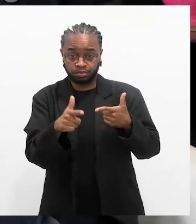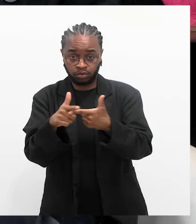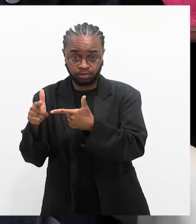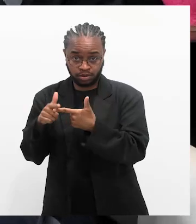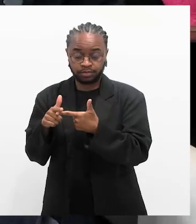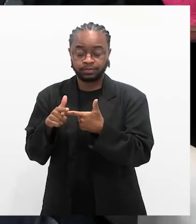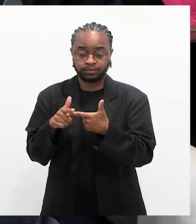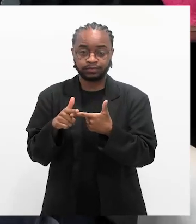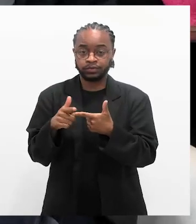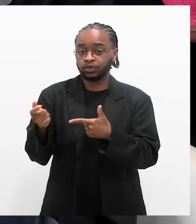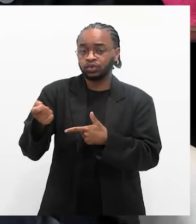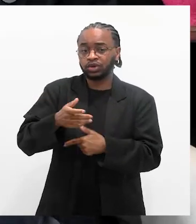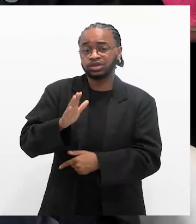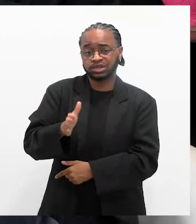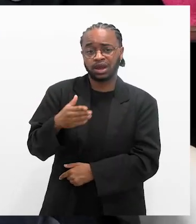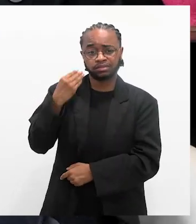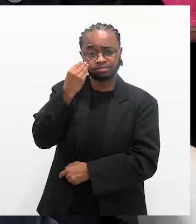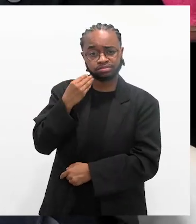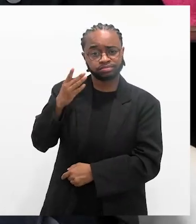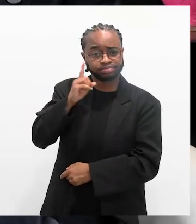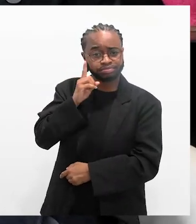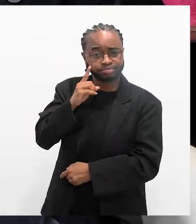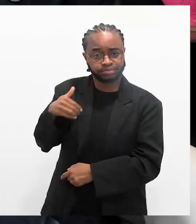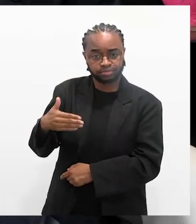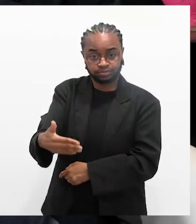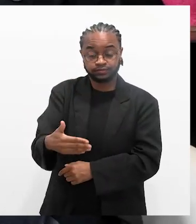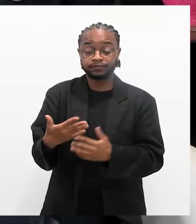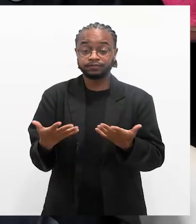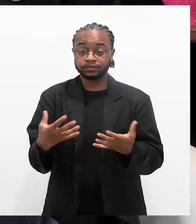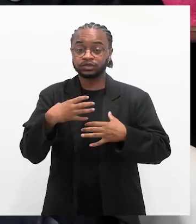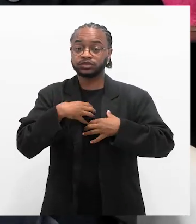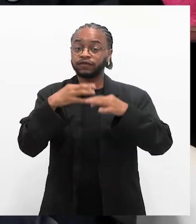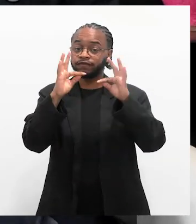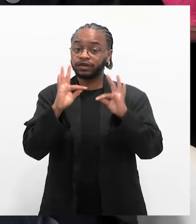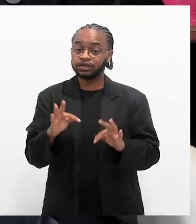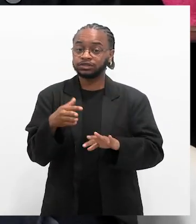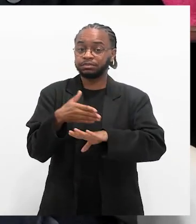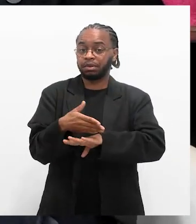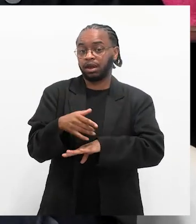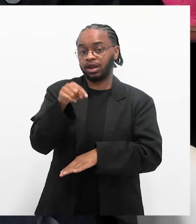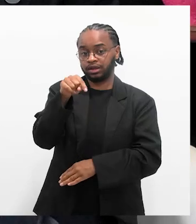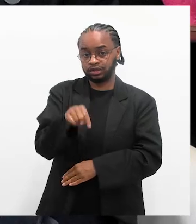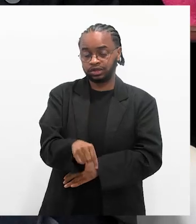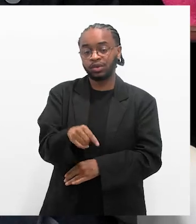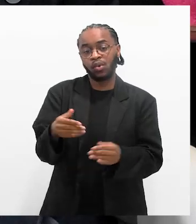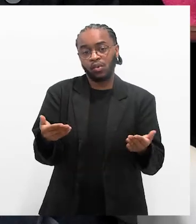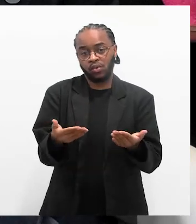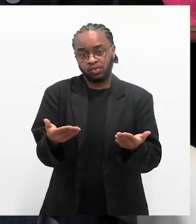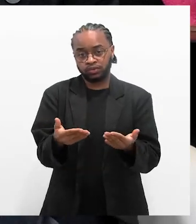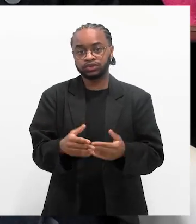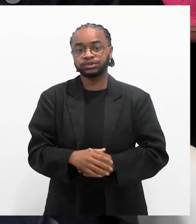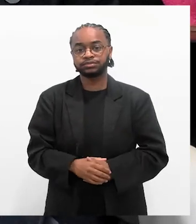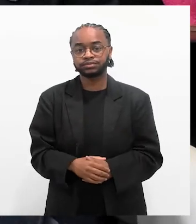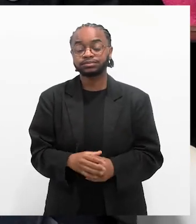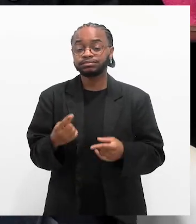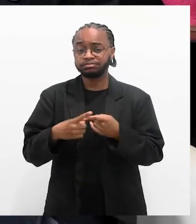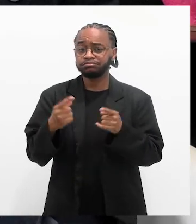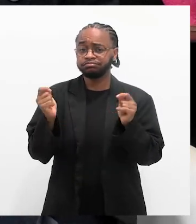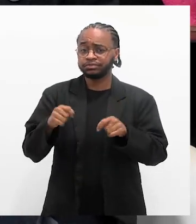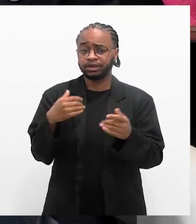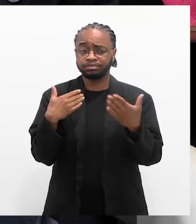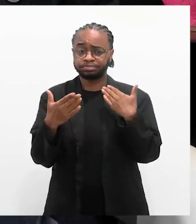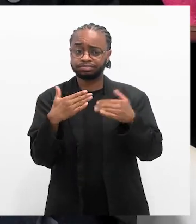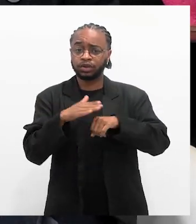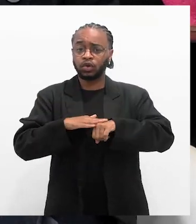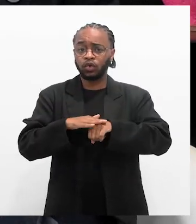além daqueles que a gente já vivencia no nosso dia a dia. Então, eu fico muito feliz de estar aqui, né, nessa data, podendo